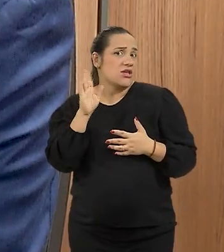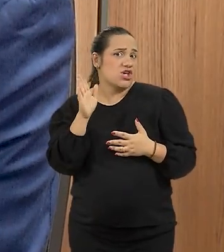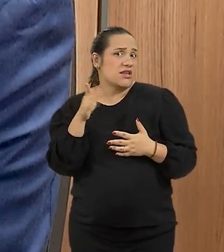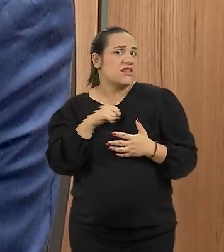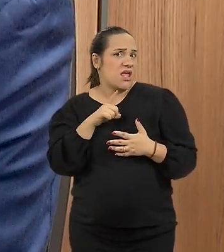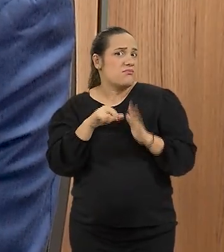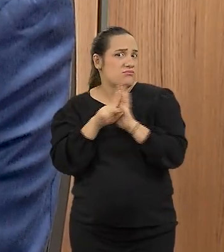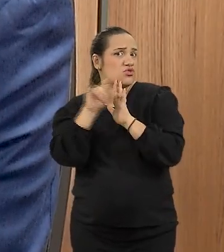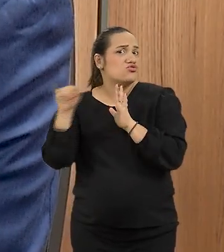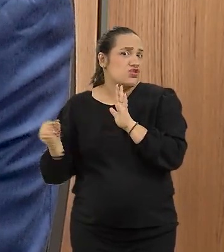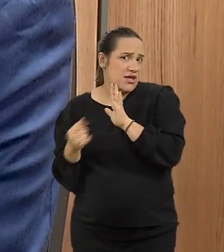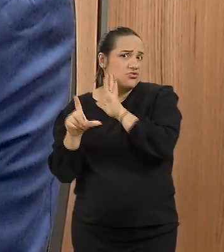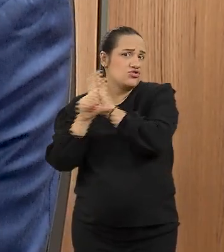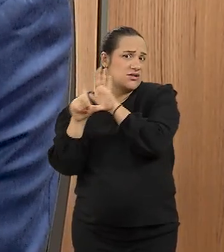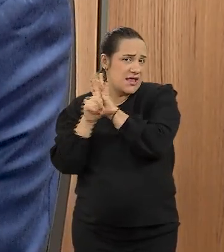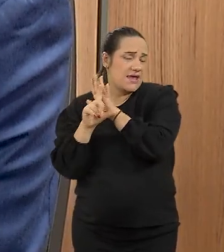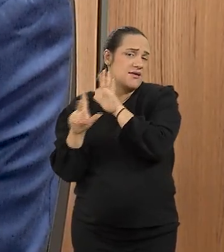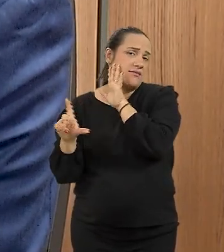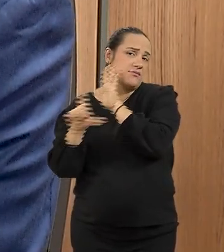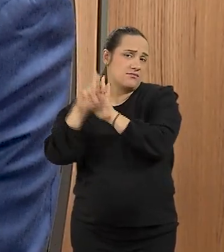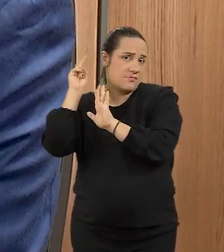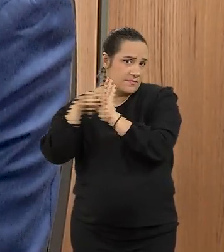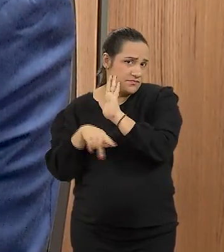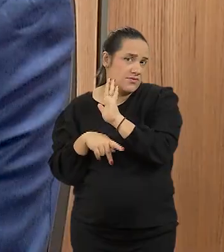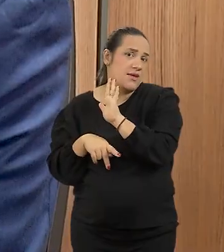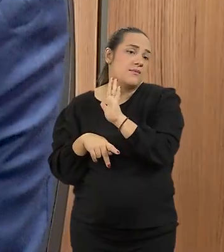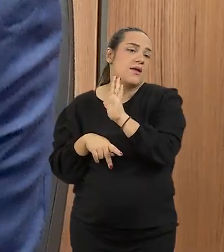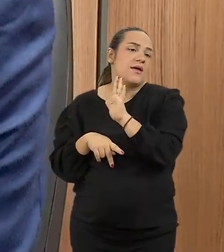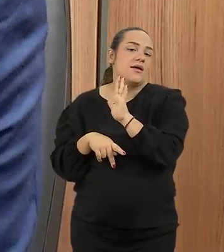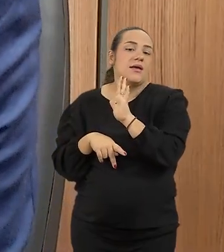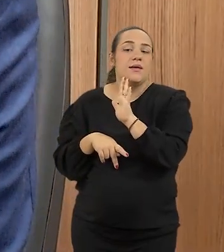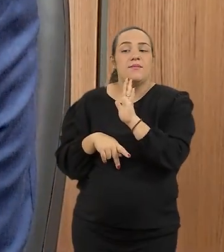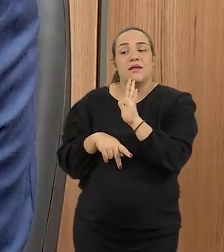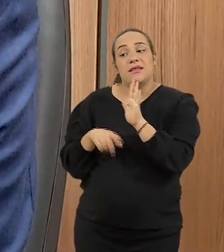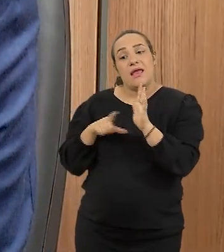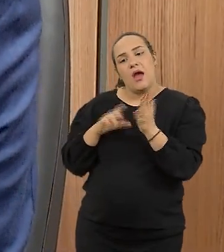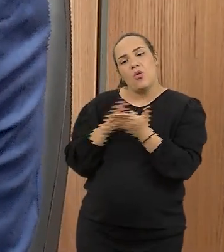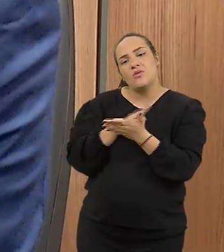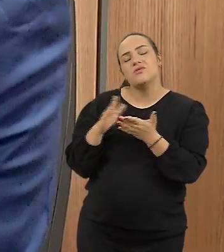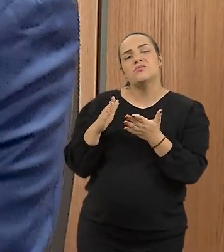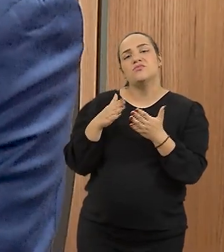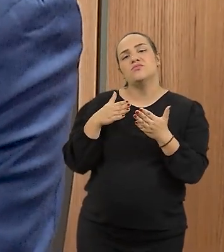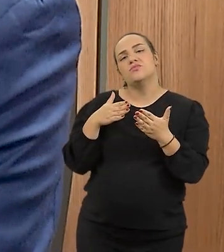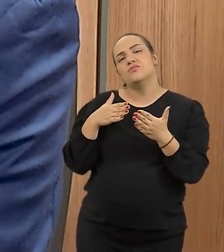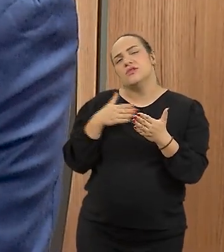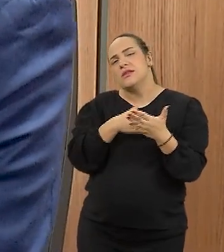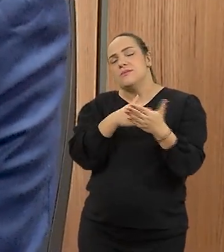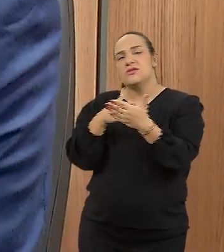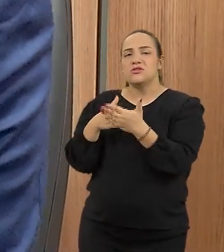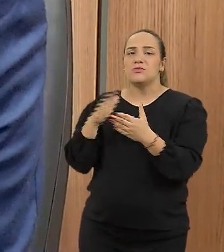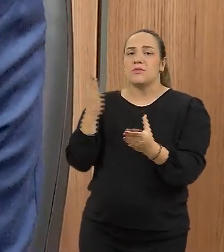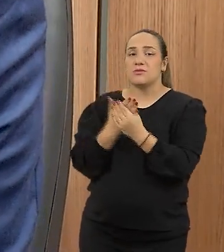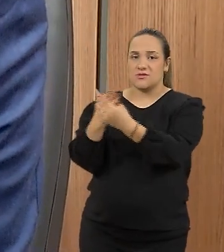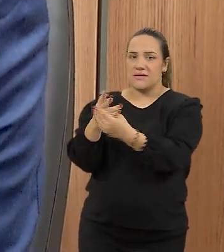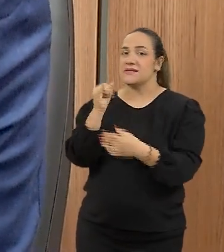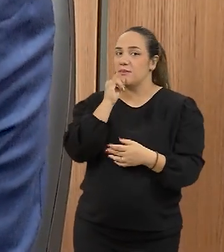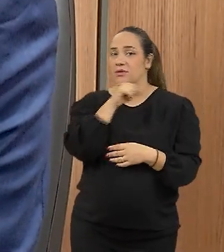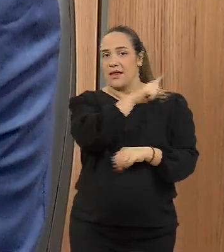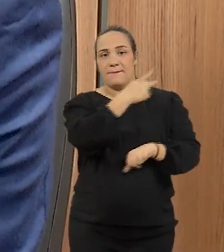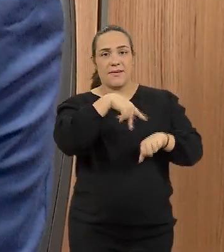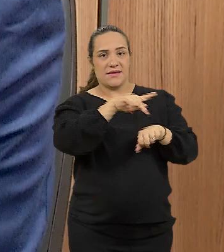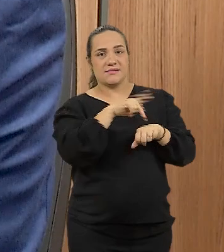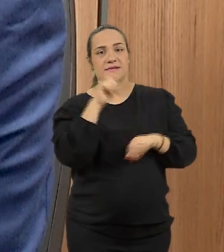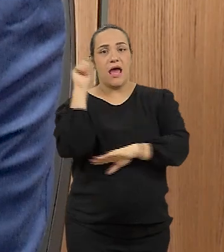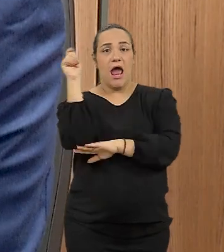de criar alguns obstáculos para o ajuizamento de algumas demandas. Por exemplo, na Argentina foi feita